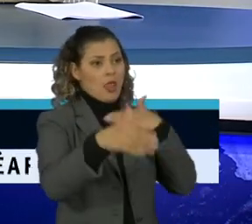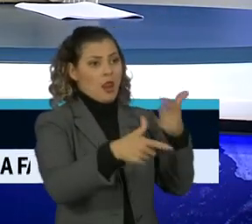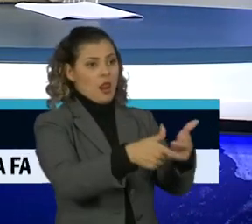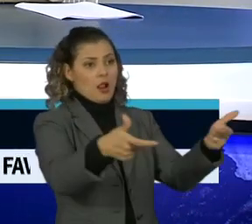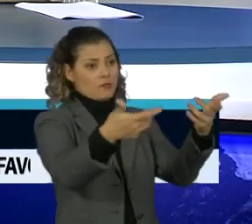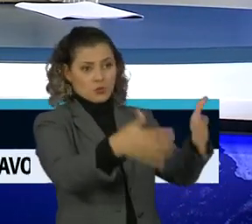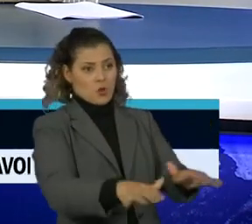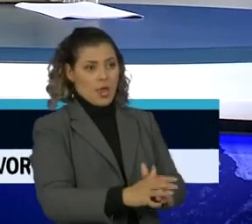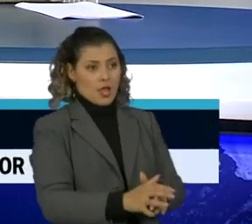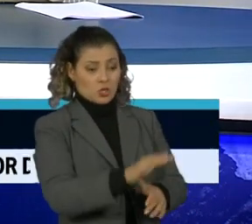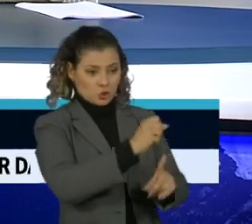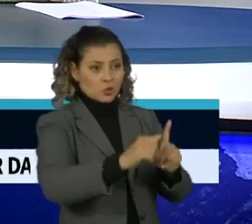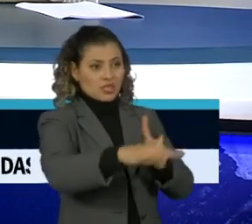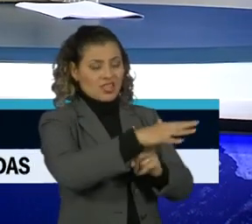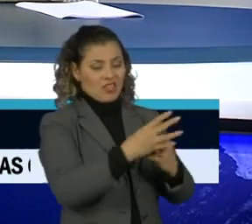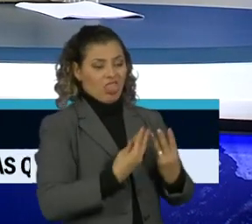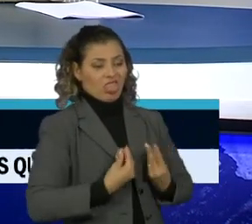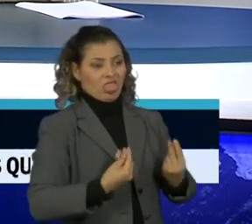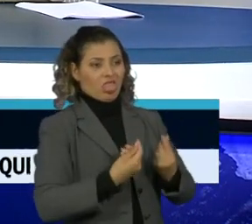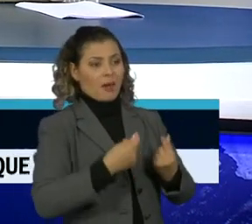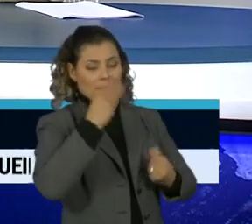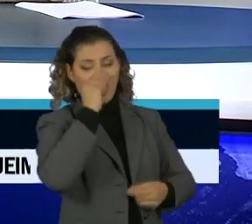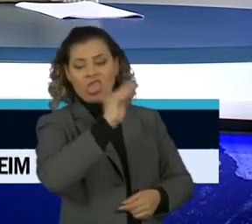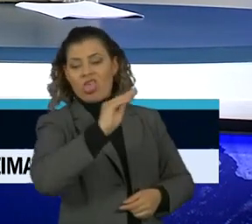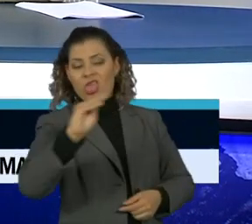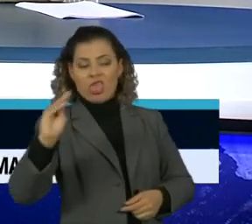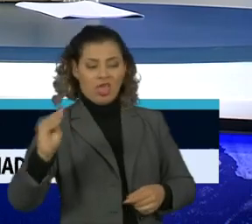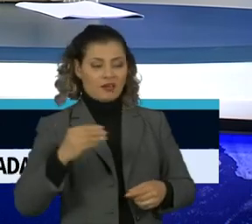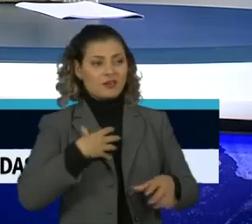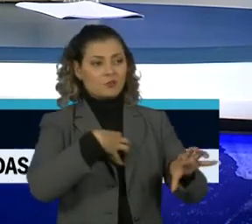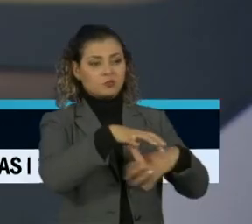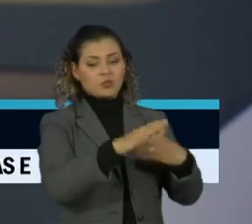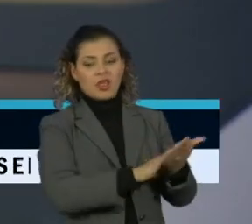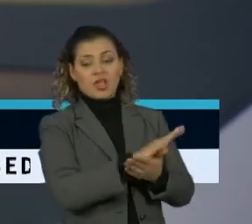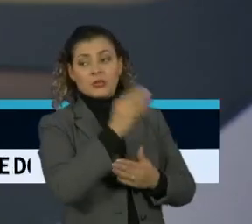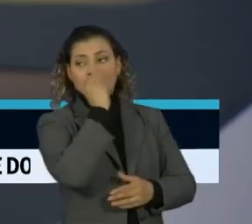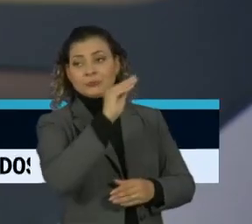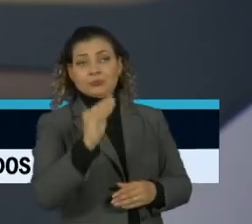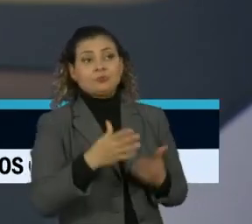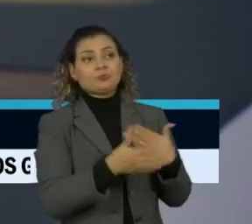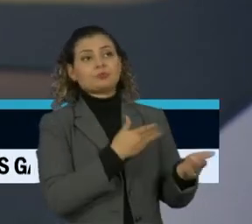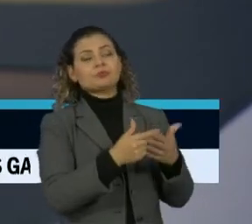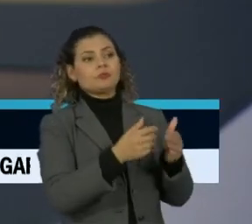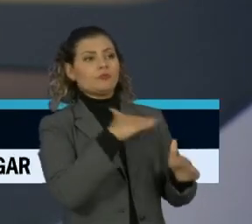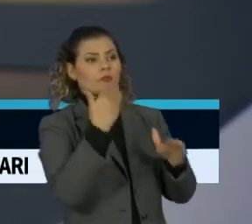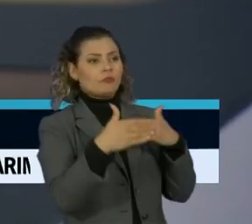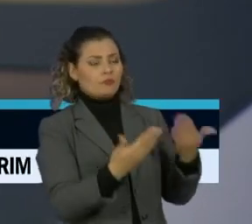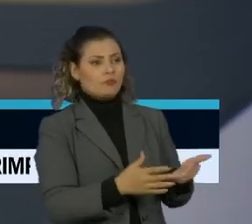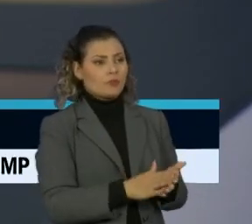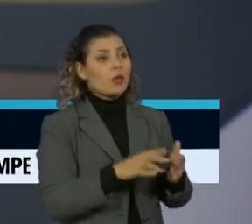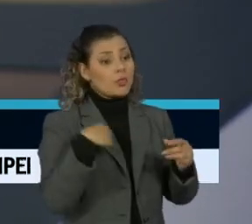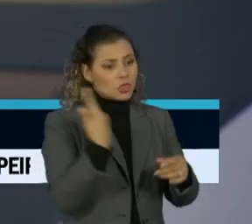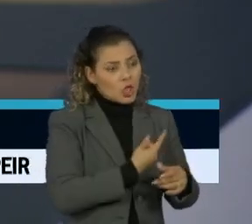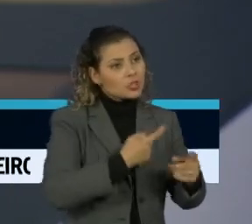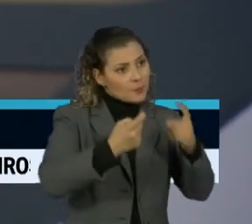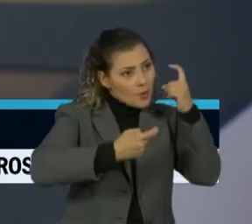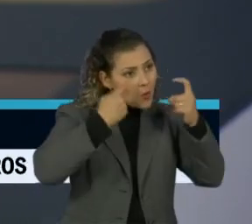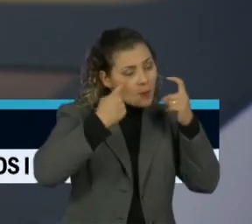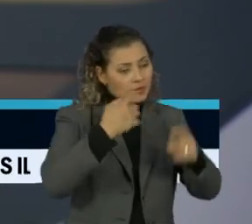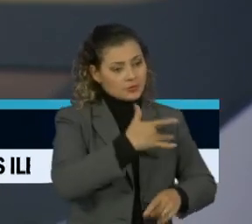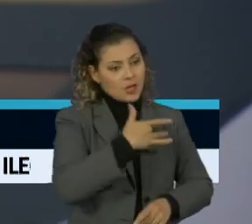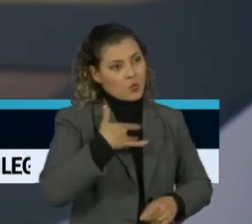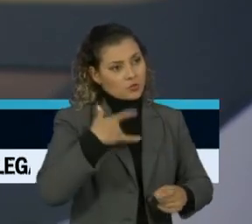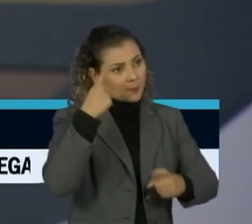isso uma sociedade insensível ou pessoas insensíveis ou a morais não se importam com